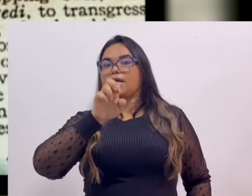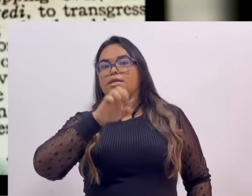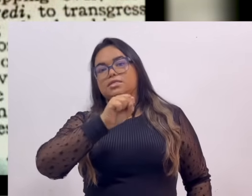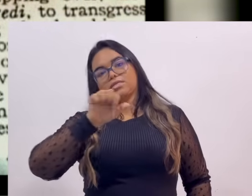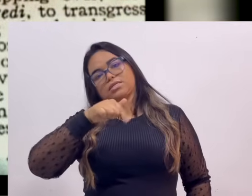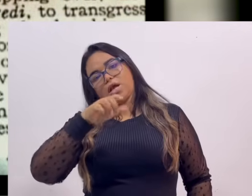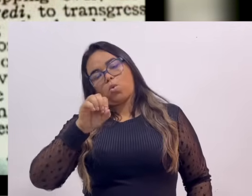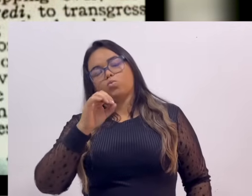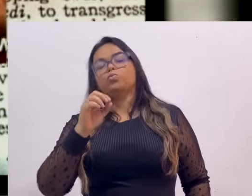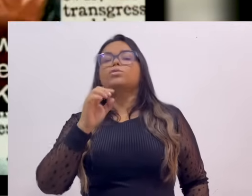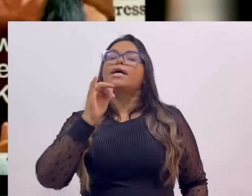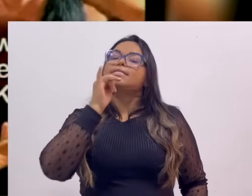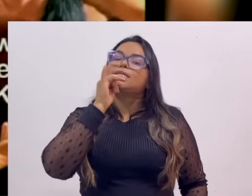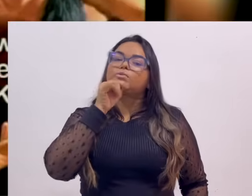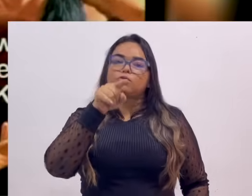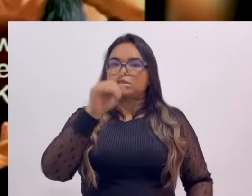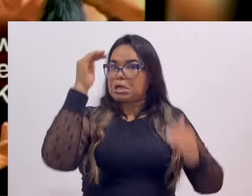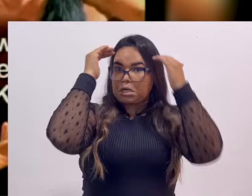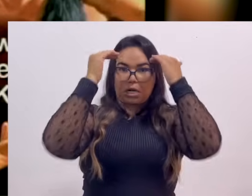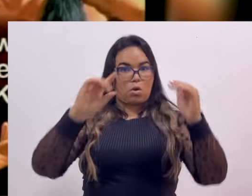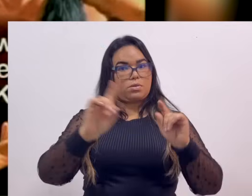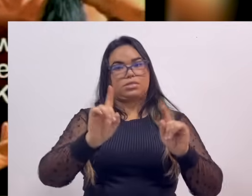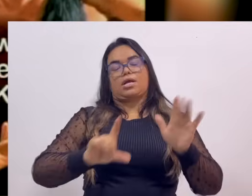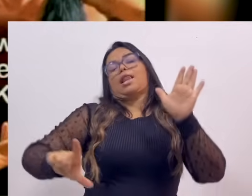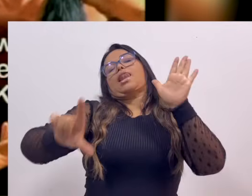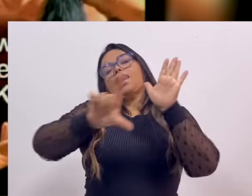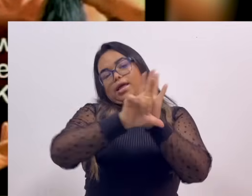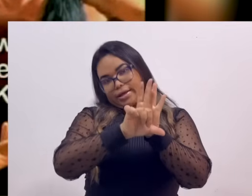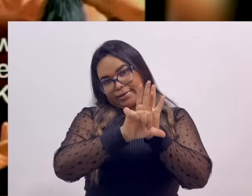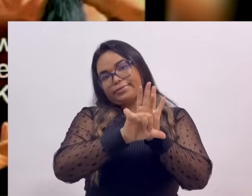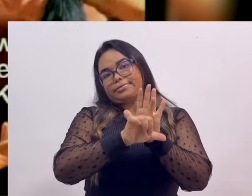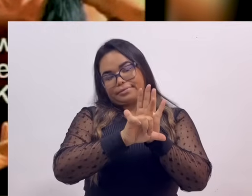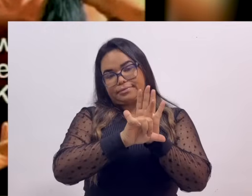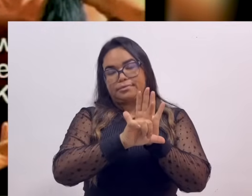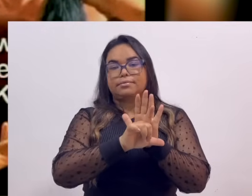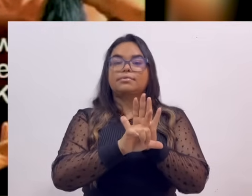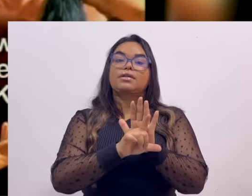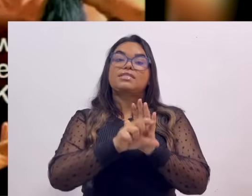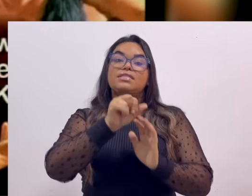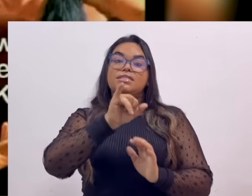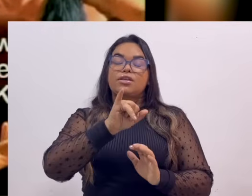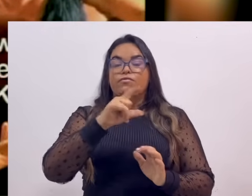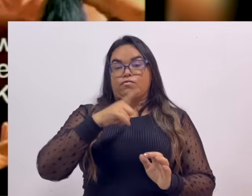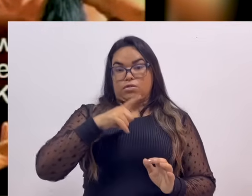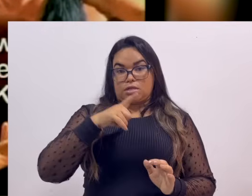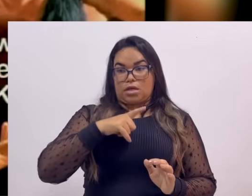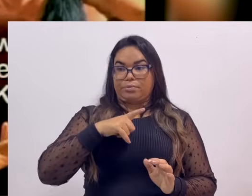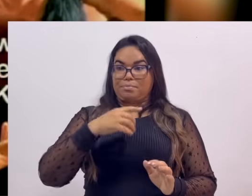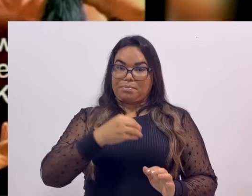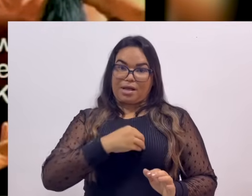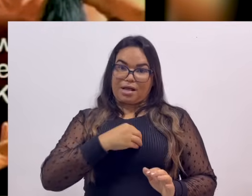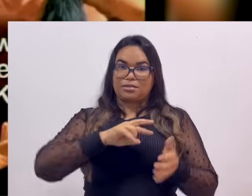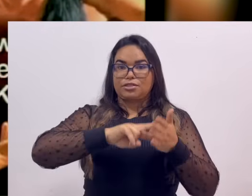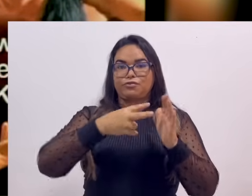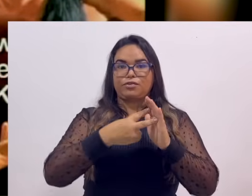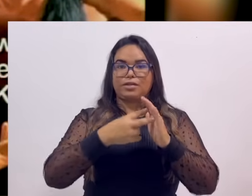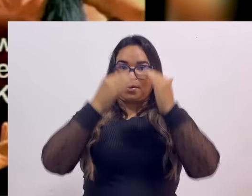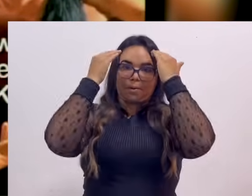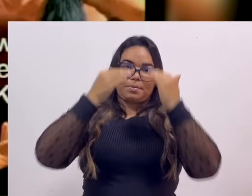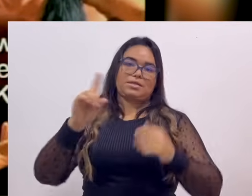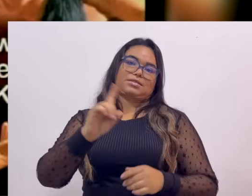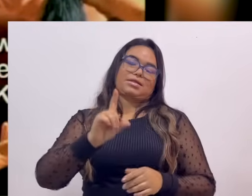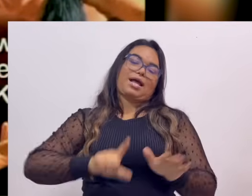lei. Portanto, se você vai transgredir, é porque há uma lei. Romanos, capítulo 4, versículo 15, diz,